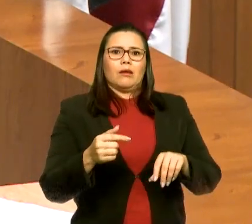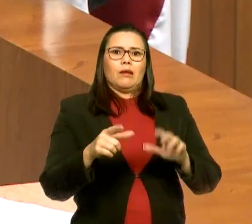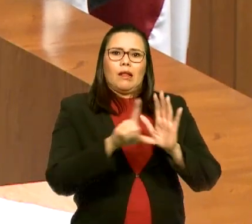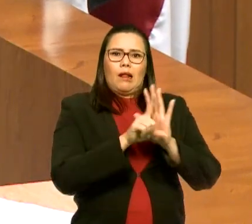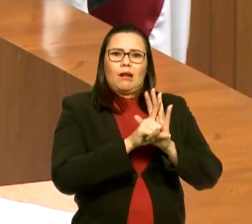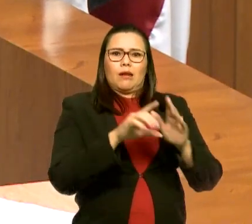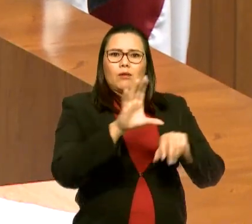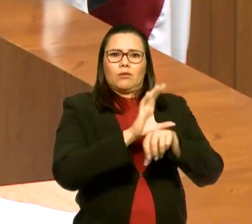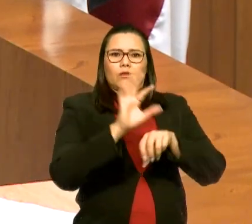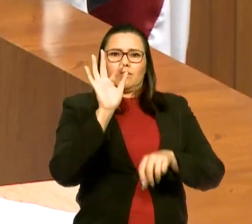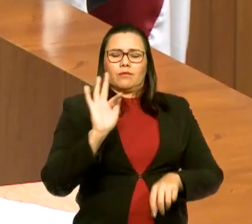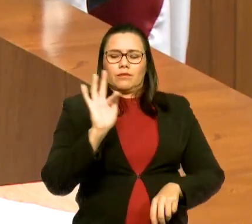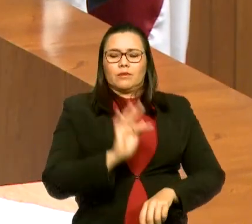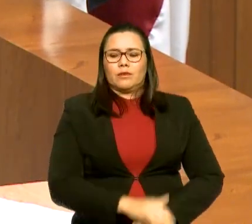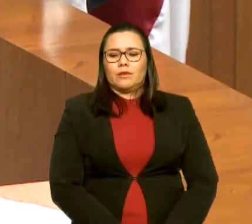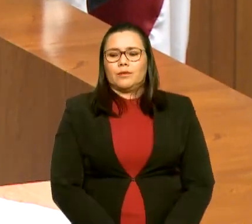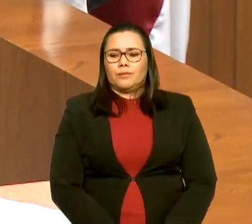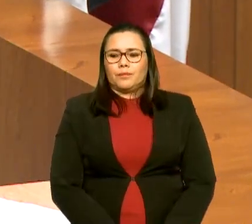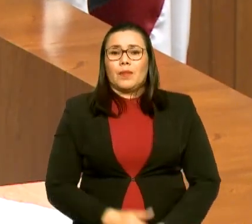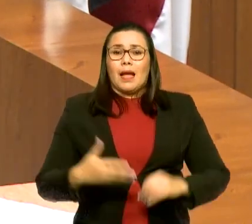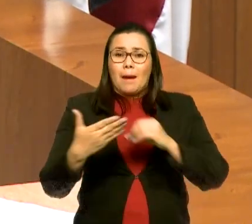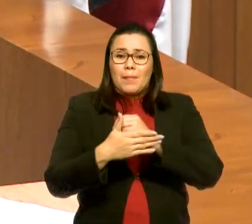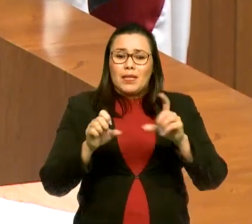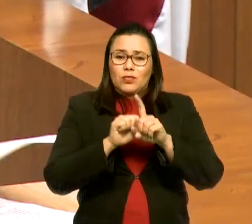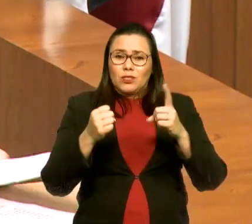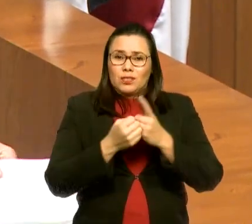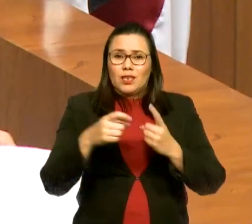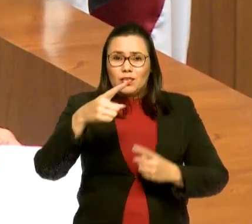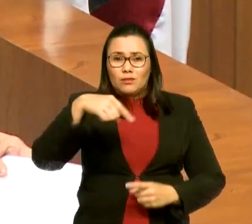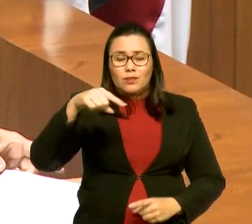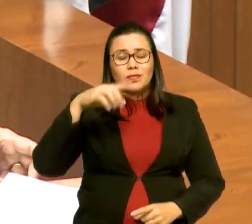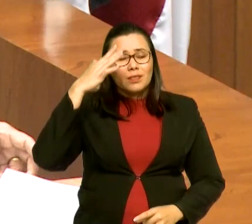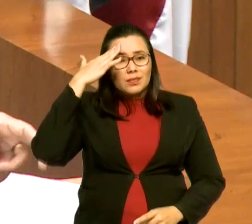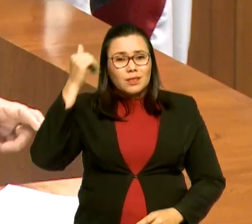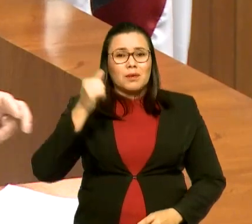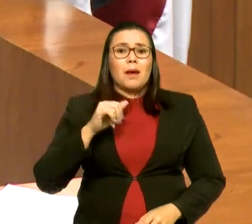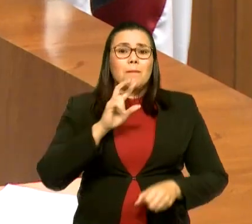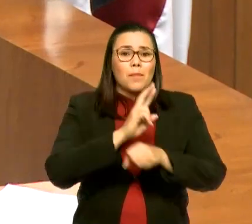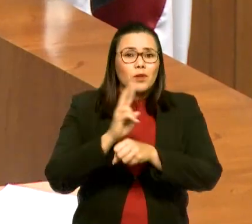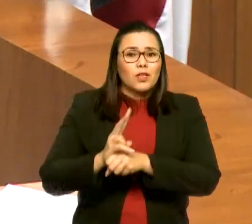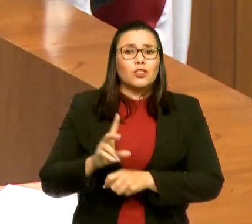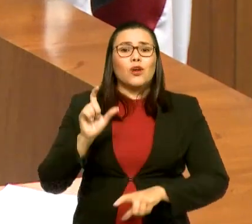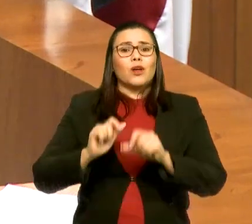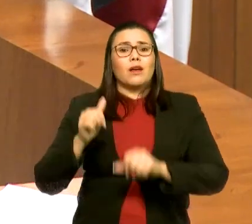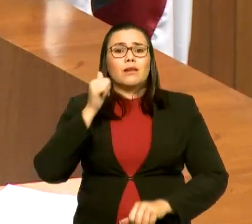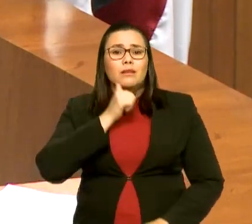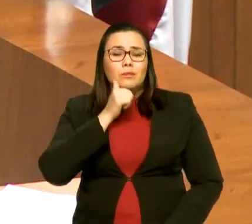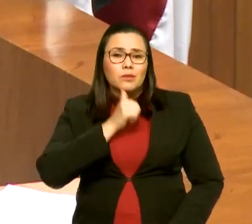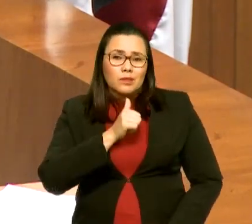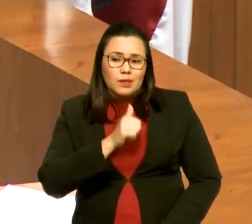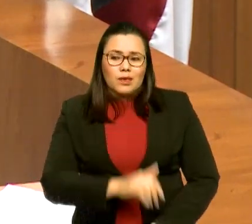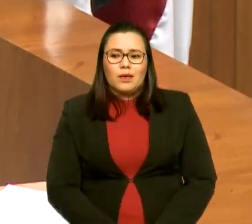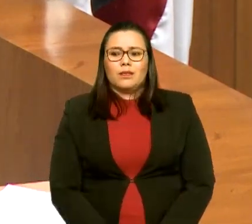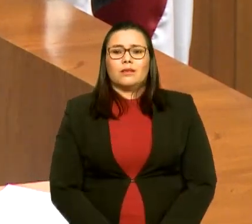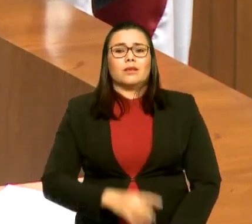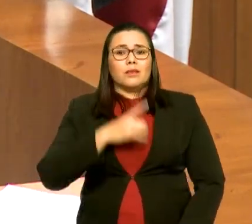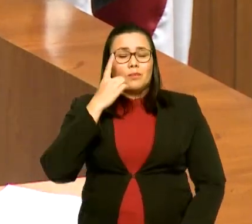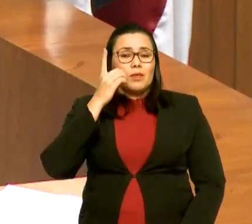da sociedade, unindo forças na proteção das nossas mulheres, cara deputada Daniela,